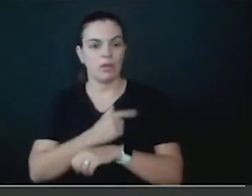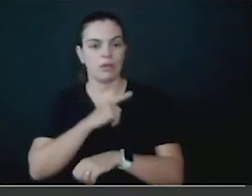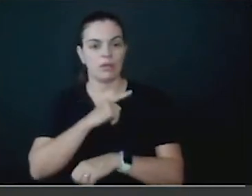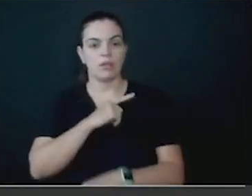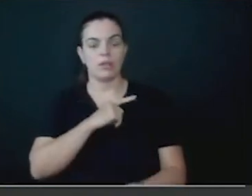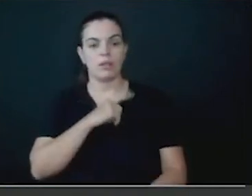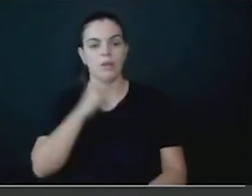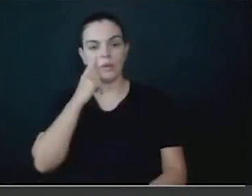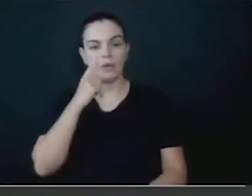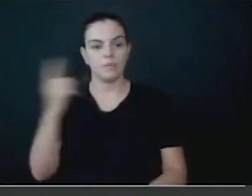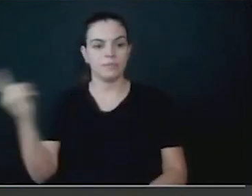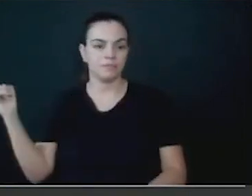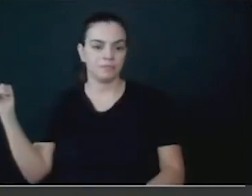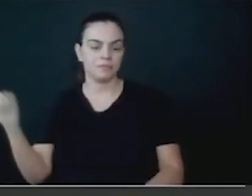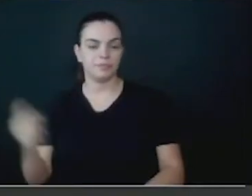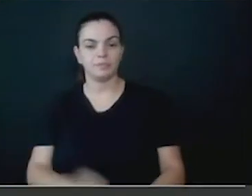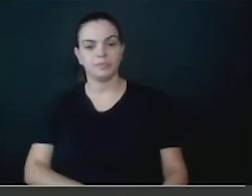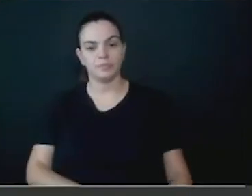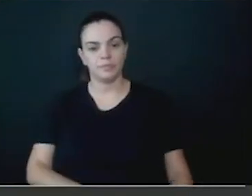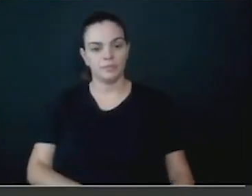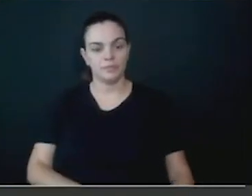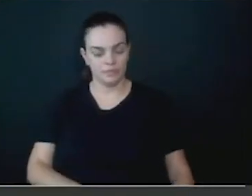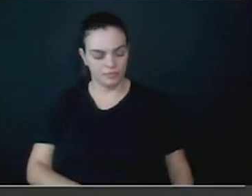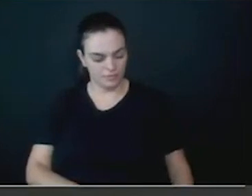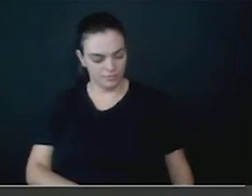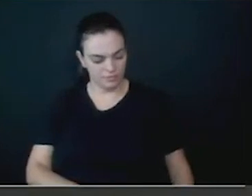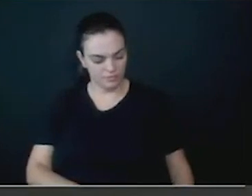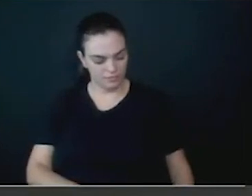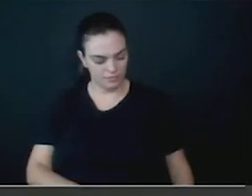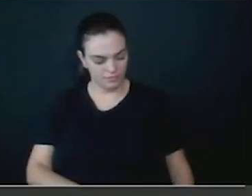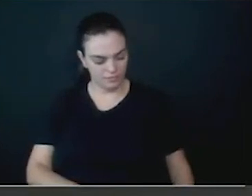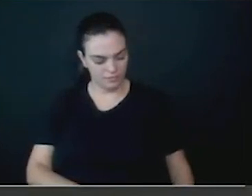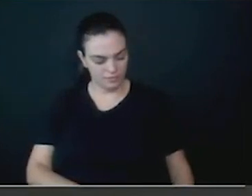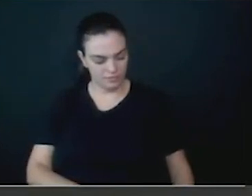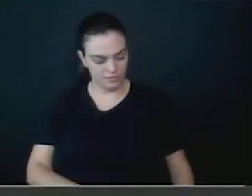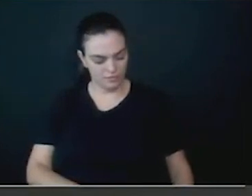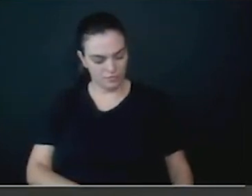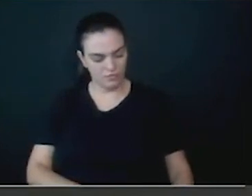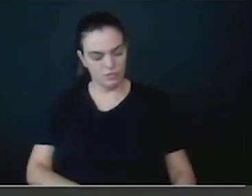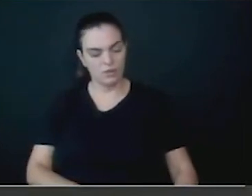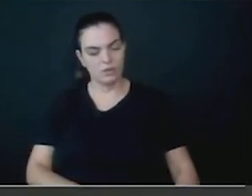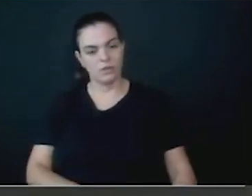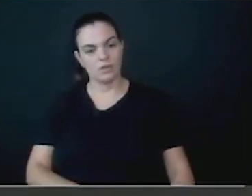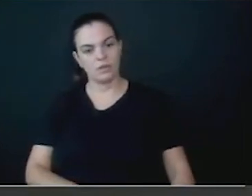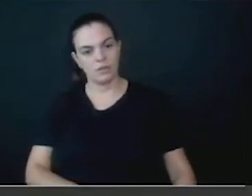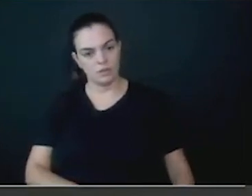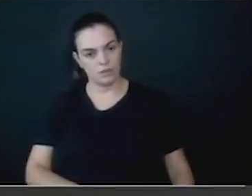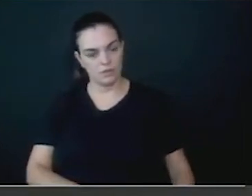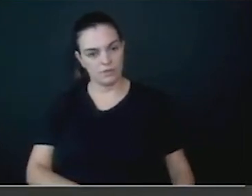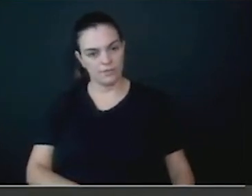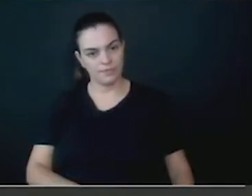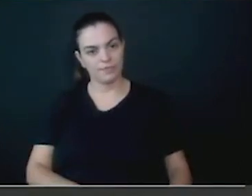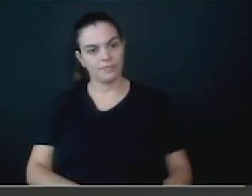60% ainda por atingir. Vamos para elas. Concluir os projetos de execução do Inter 2, projetos